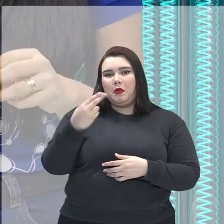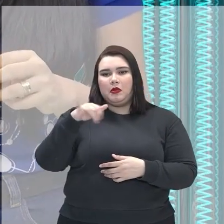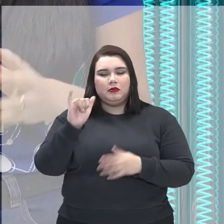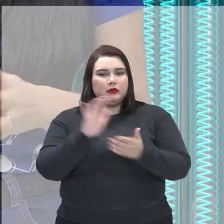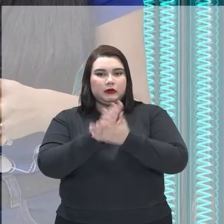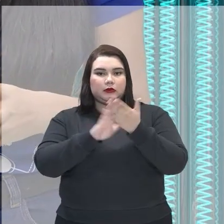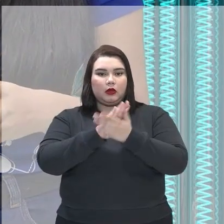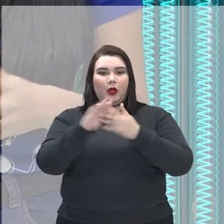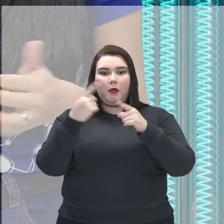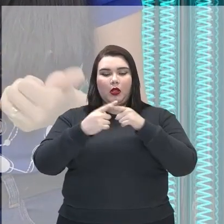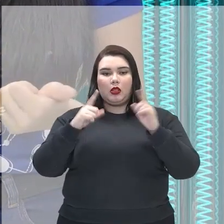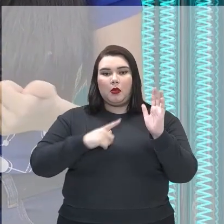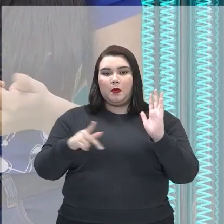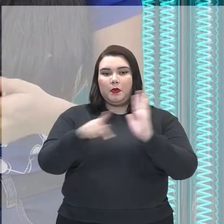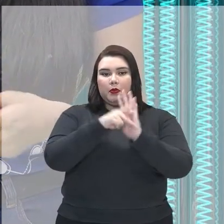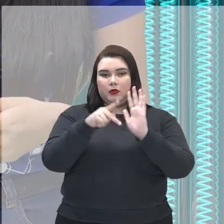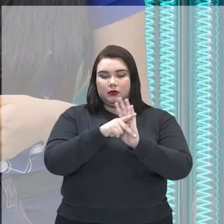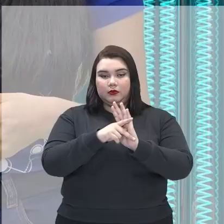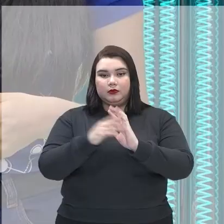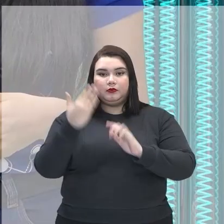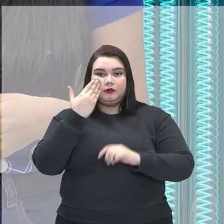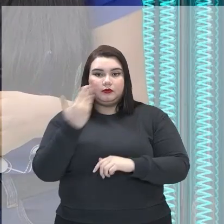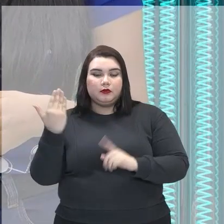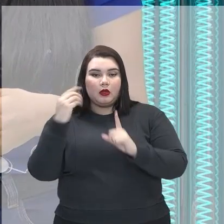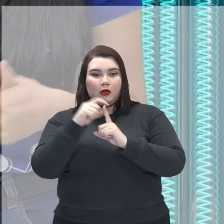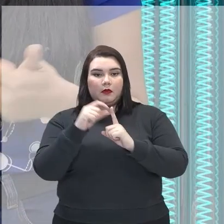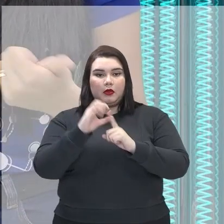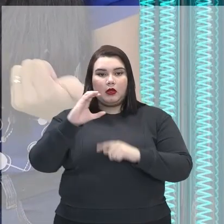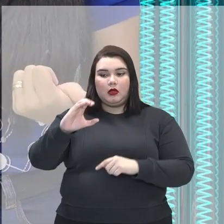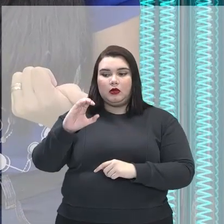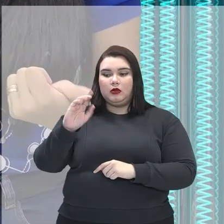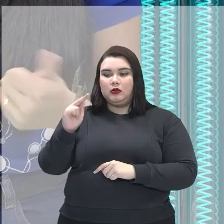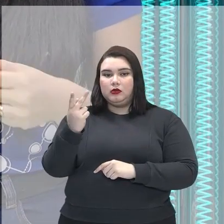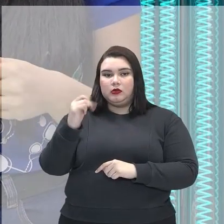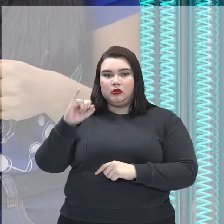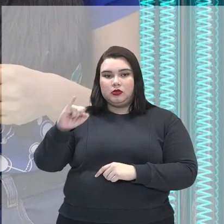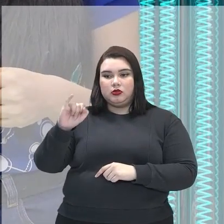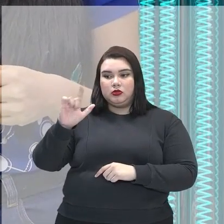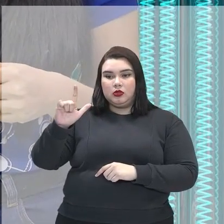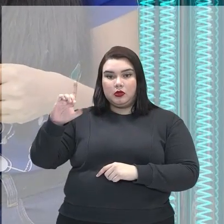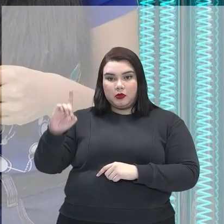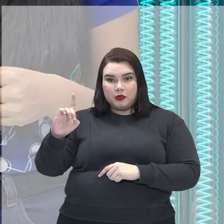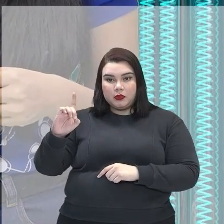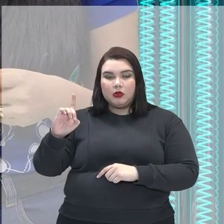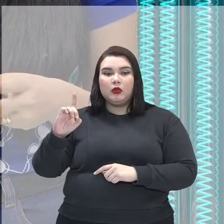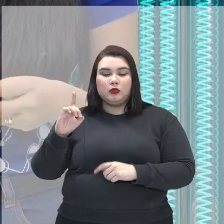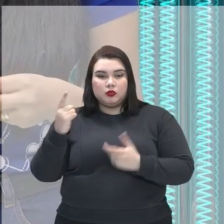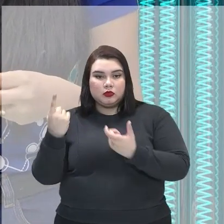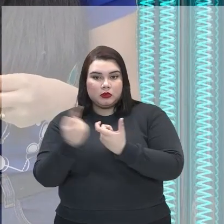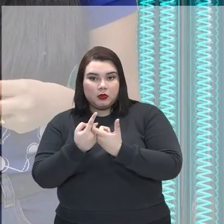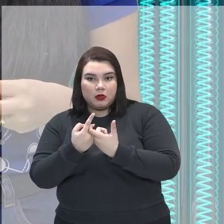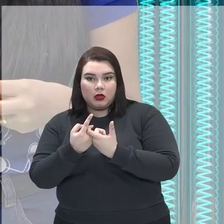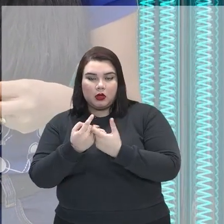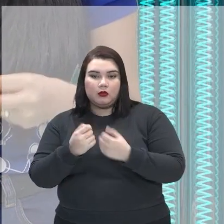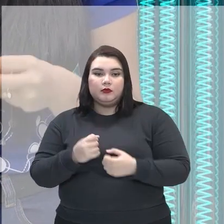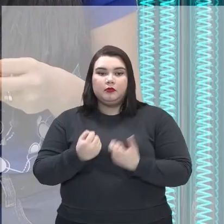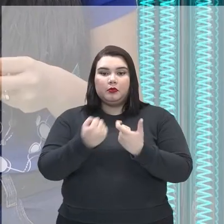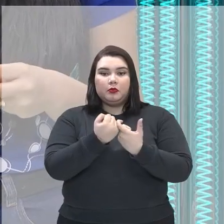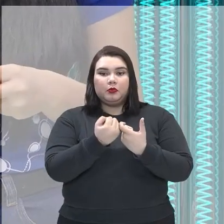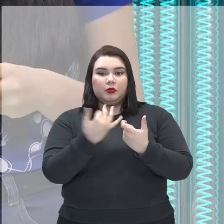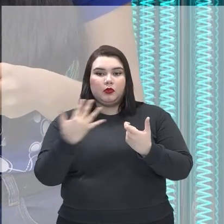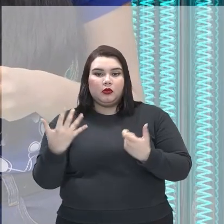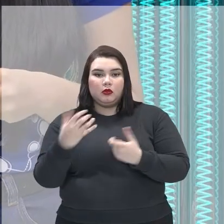sua forma pronta, tipo child, children, criança, crianças.